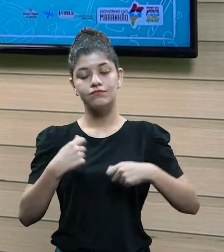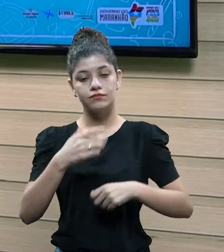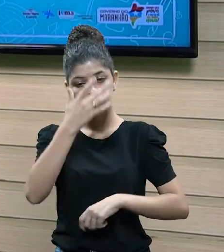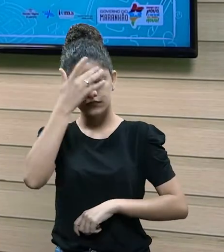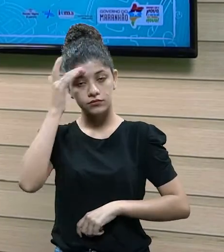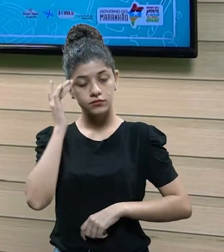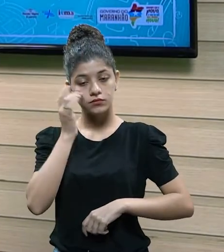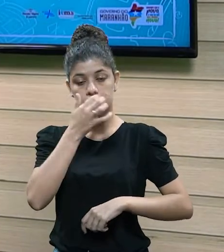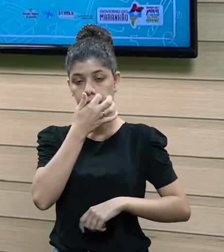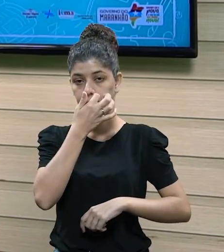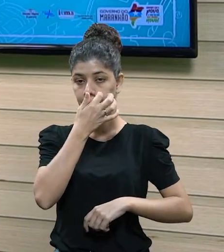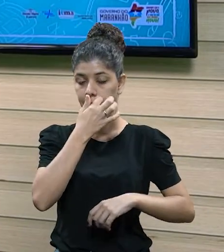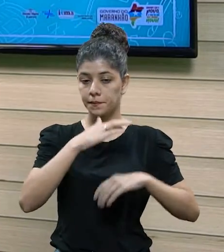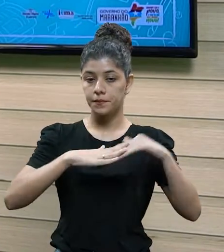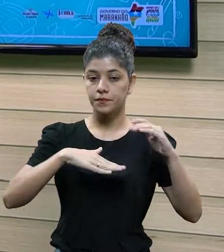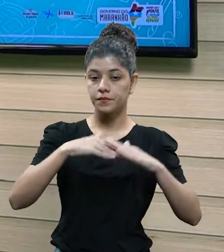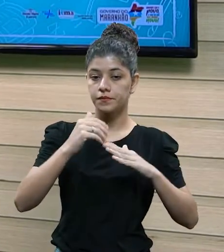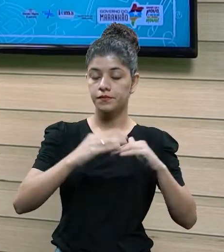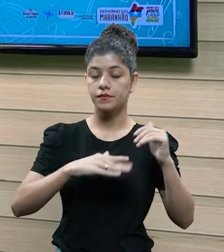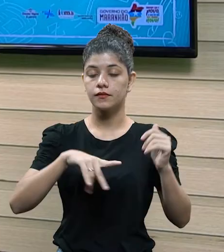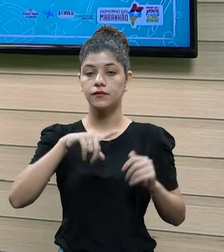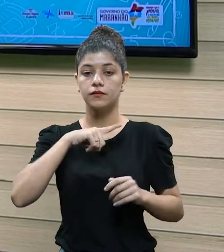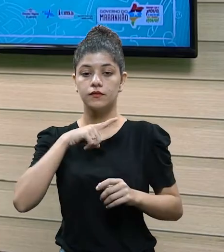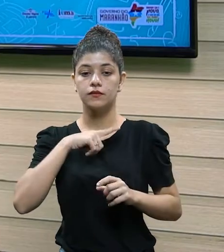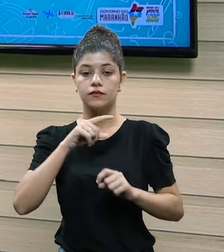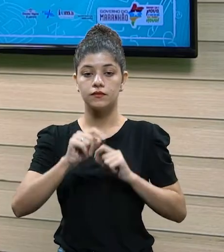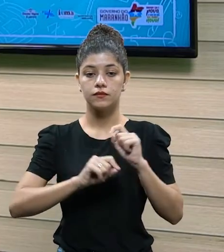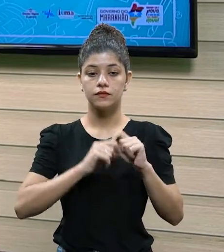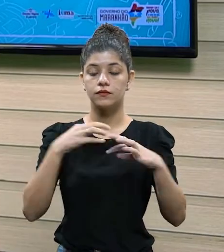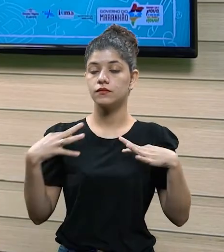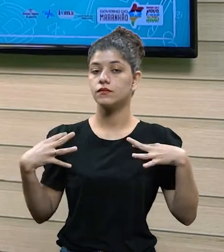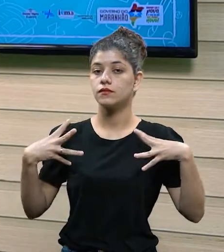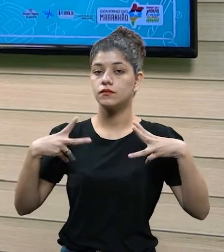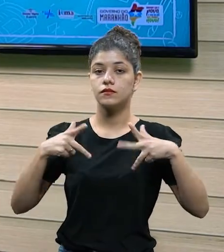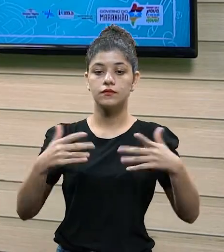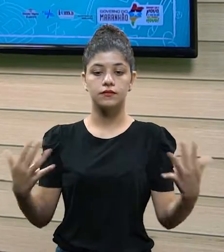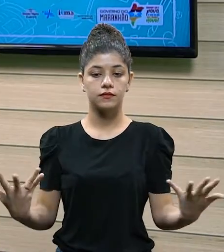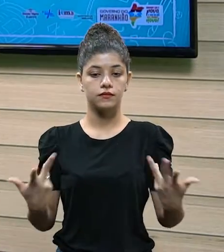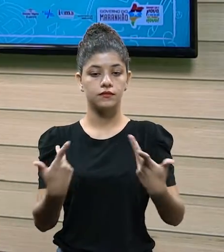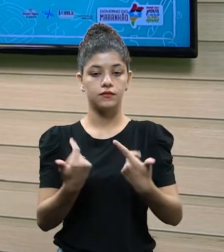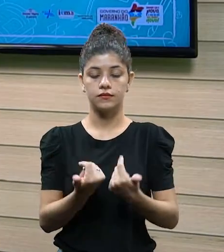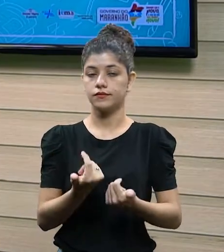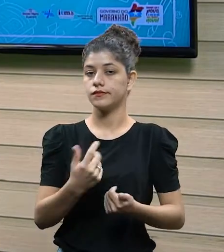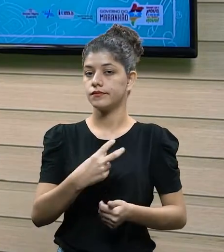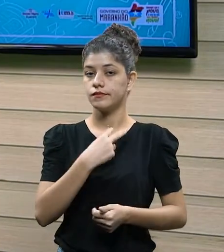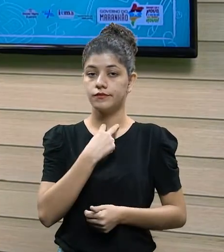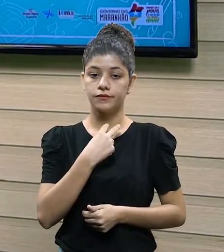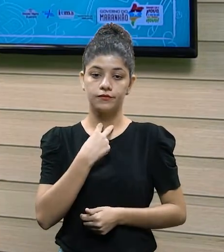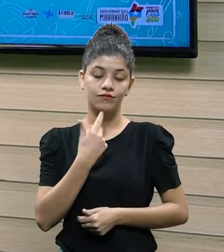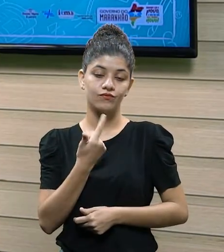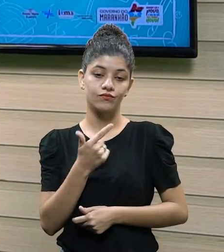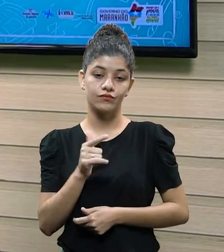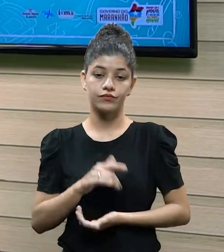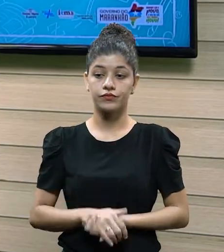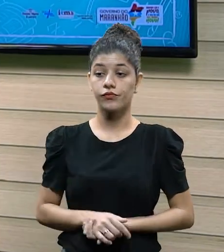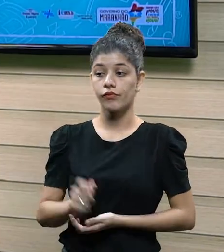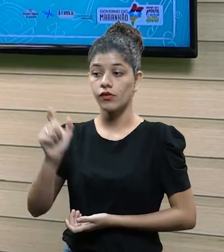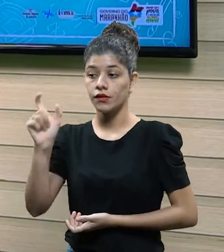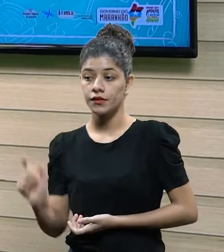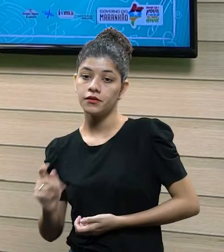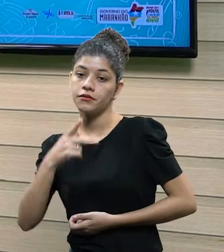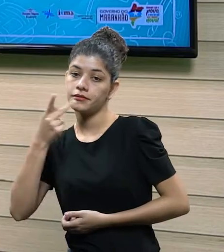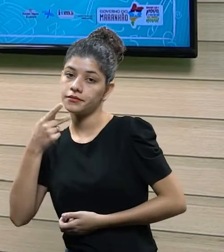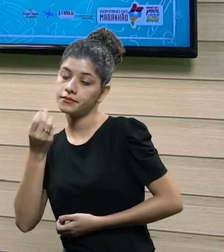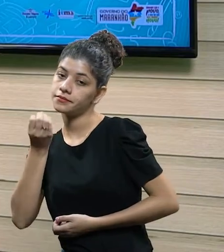ele possa possuir todas as habilidades. Não. Um vai falar bem,